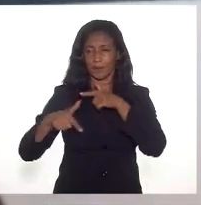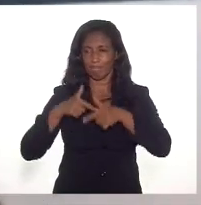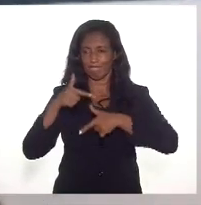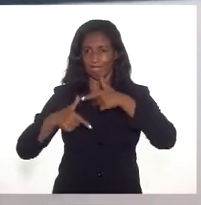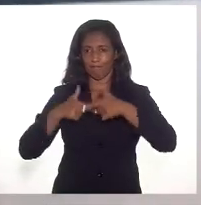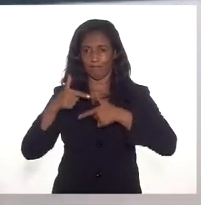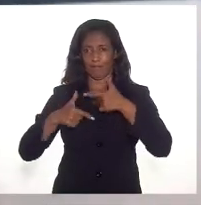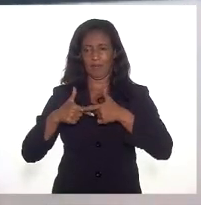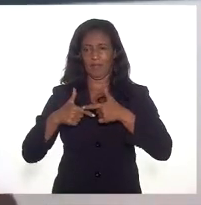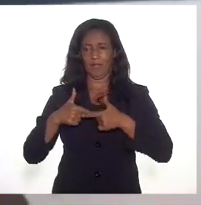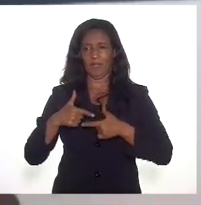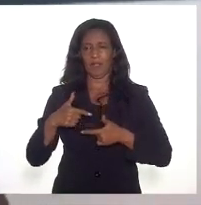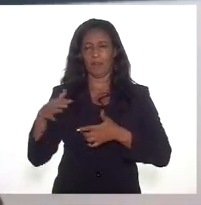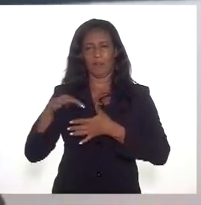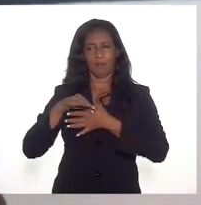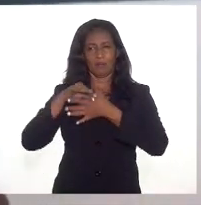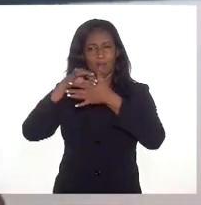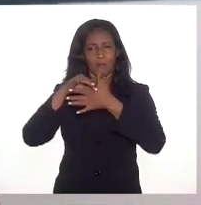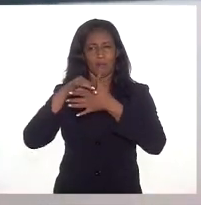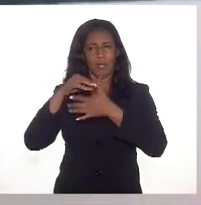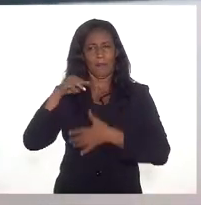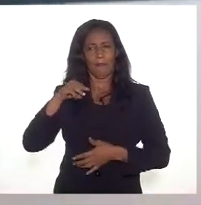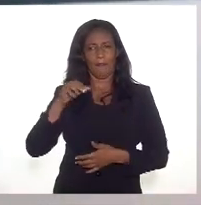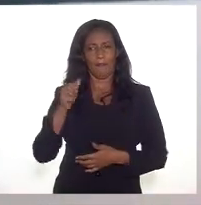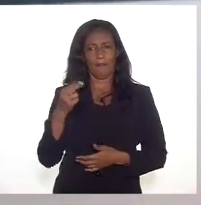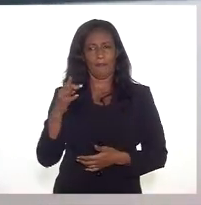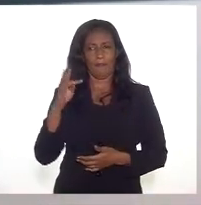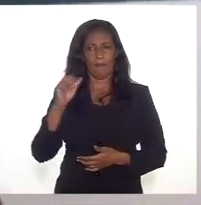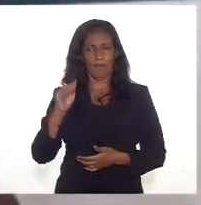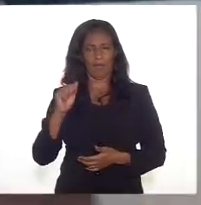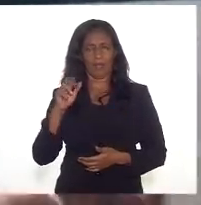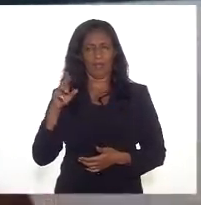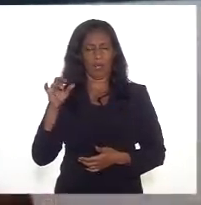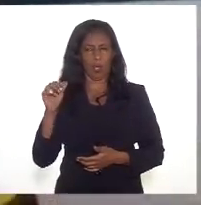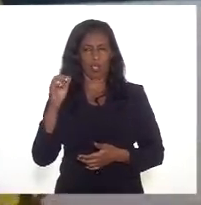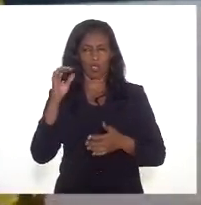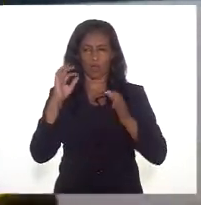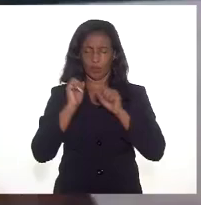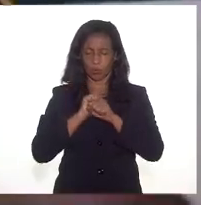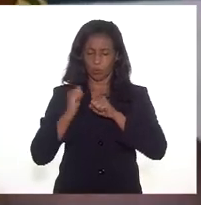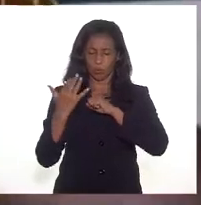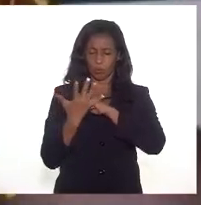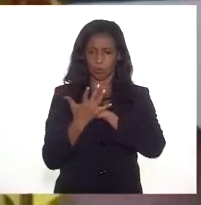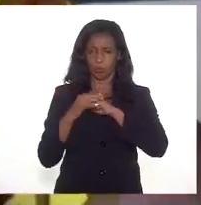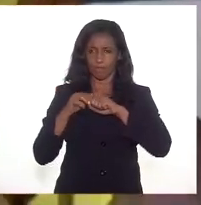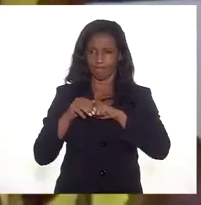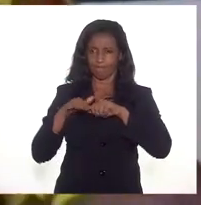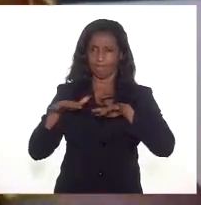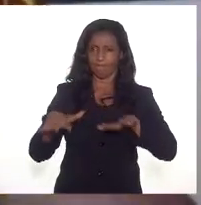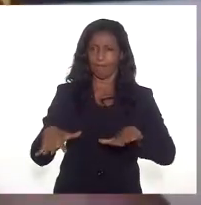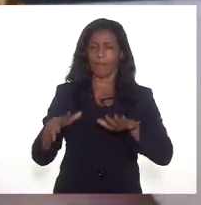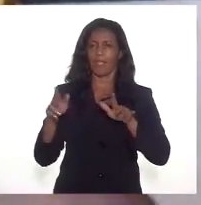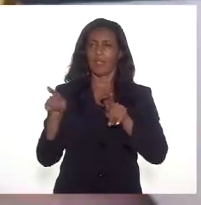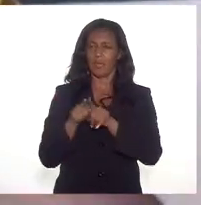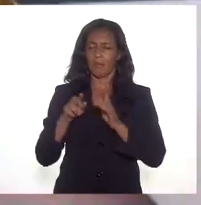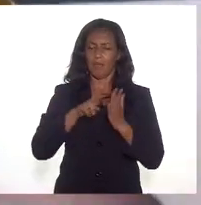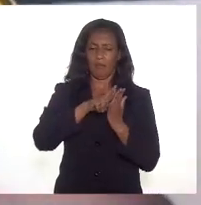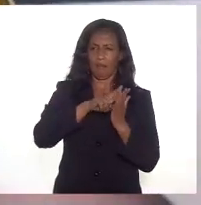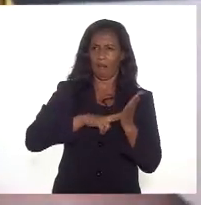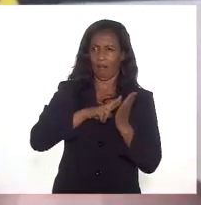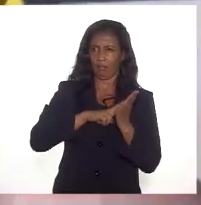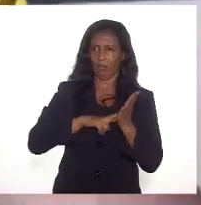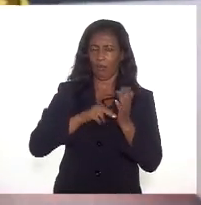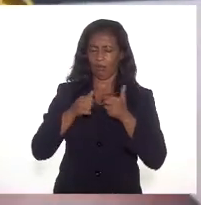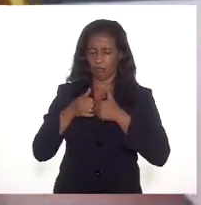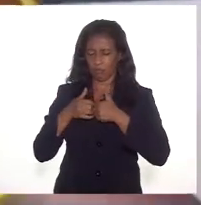nossa deputada Marta Rocha na comissão do Covid, bem como fez o trabalho também do relatório que dá abertura